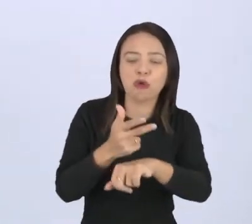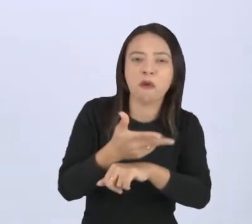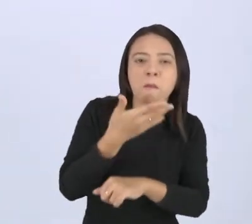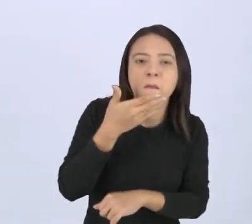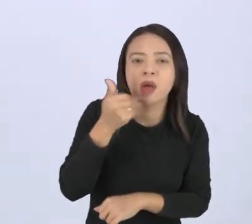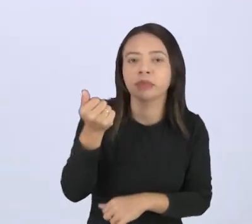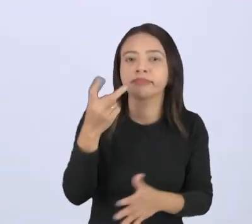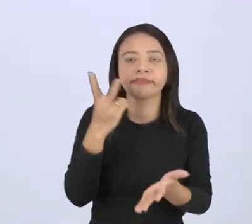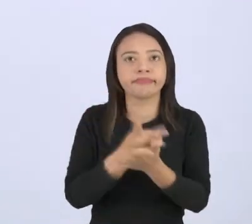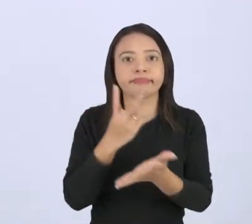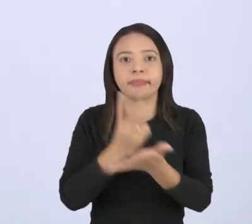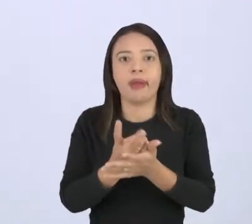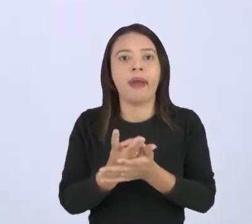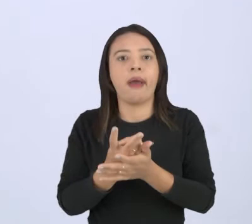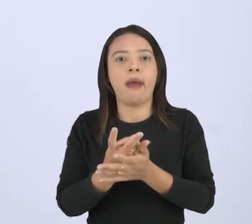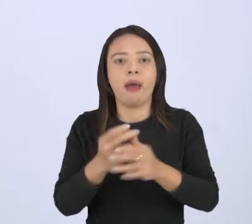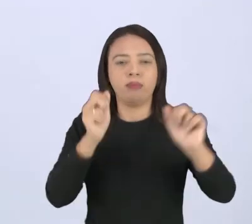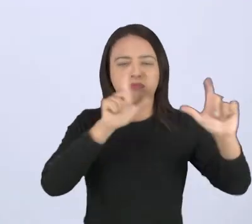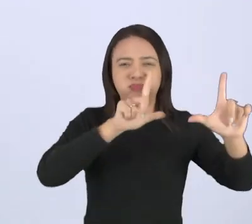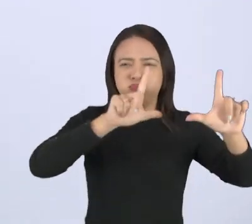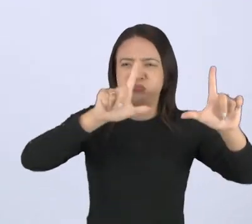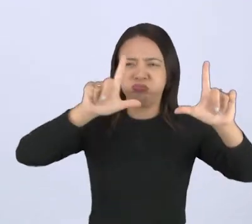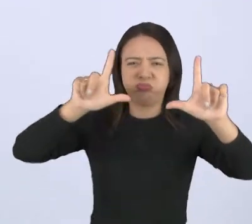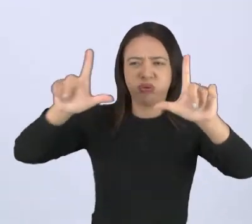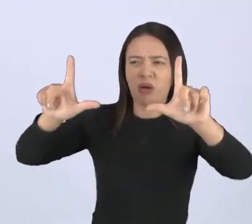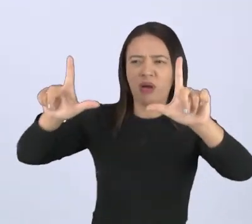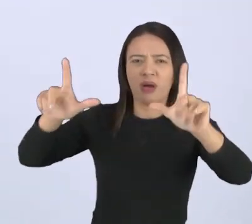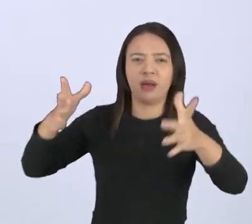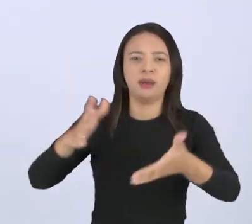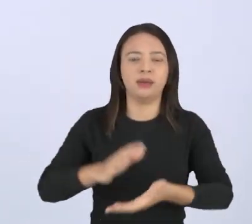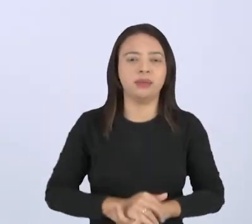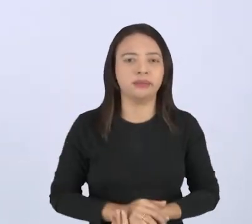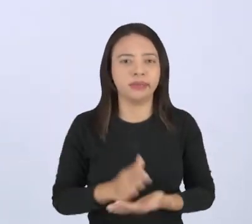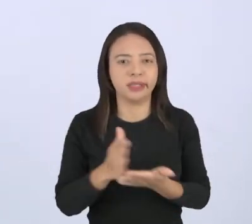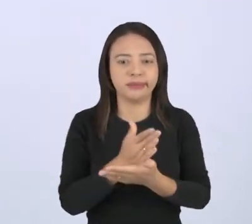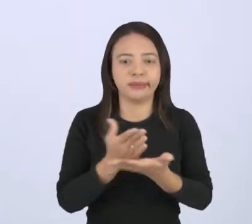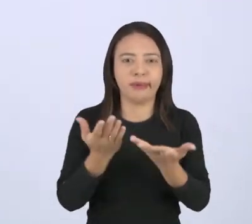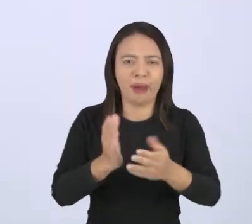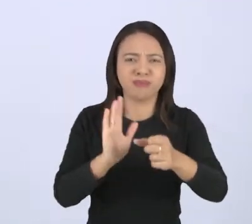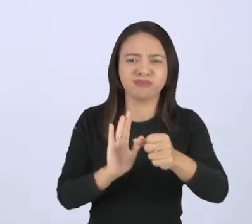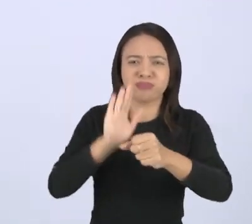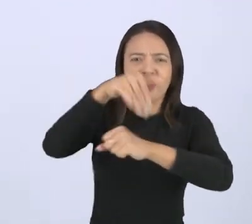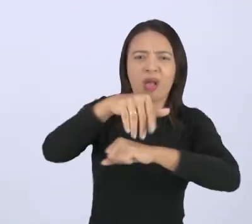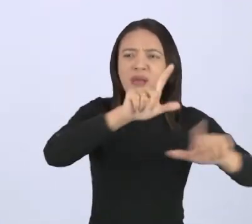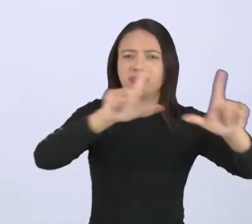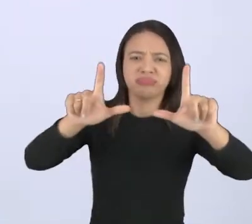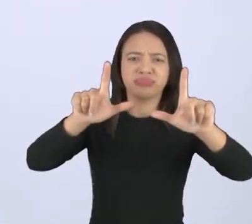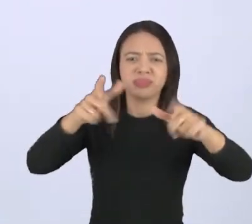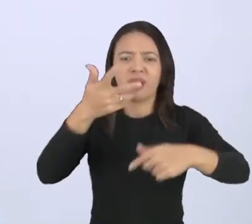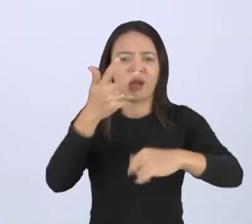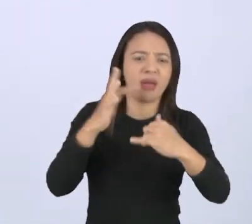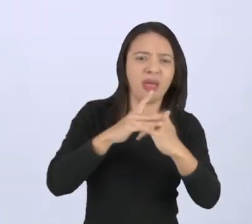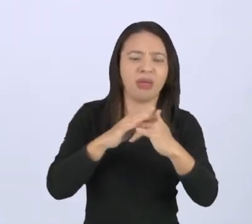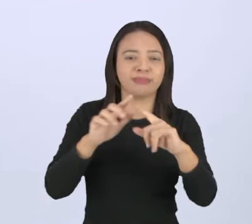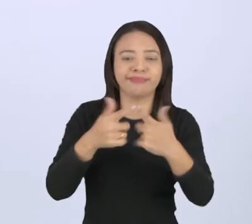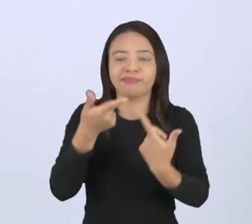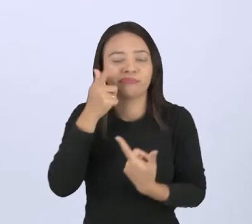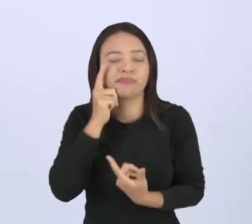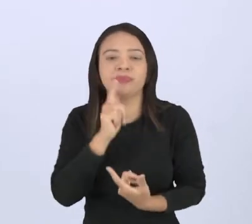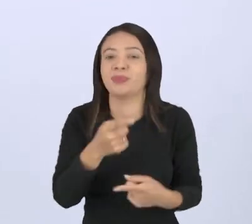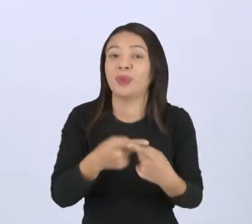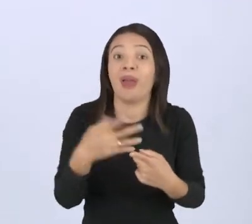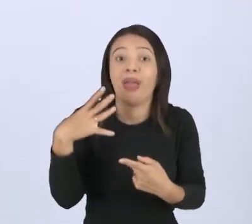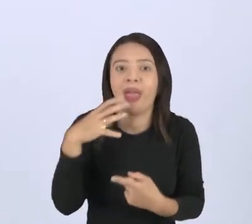estão aparecendo sempre naquelas propagandas de segundos. Às vezes você quer pular aquela propaganda, mas não dá, porque ela já é de fração